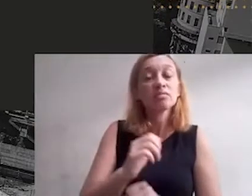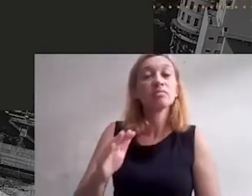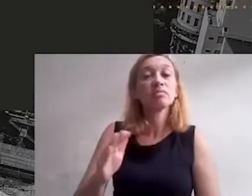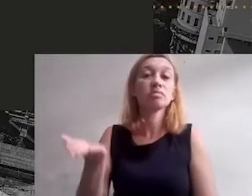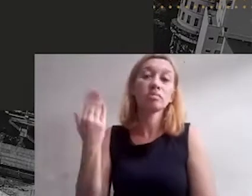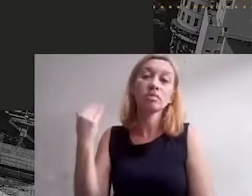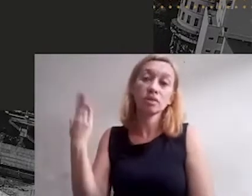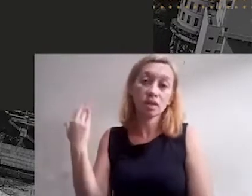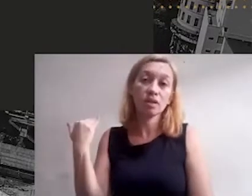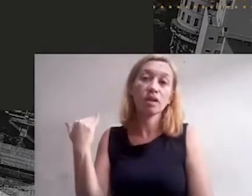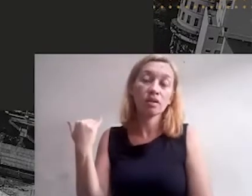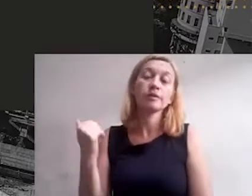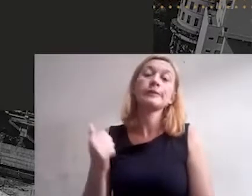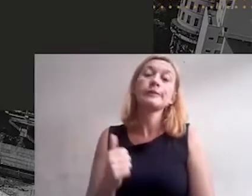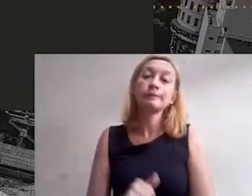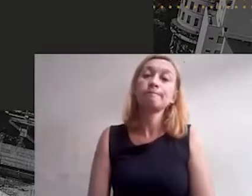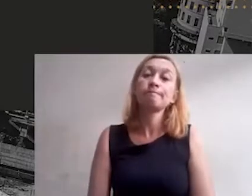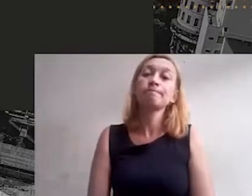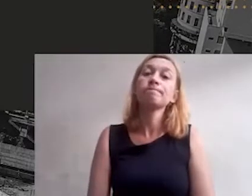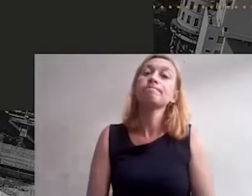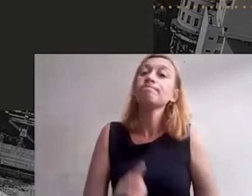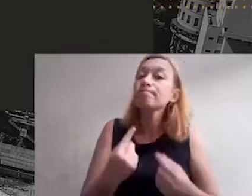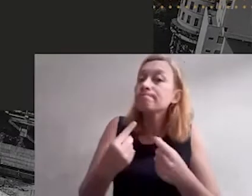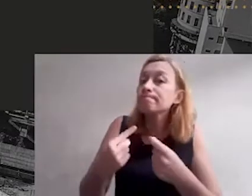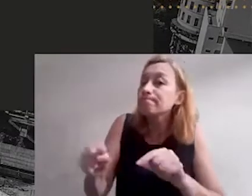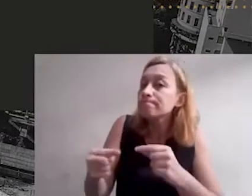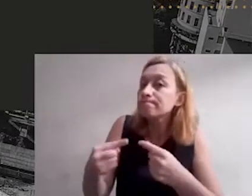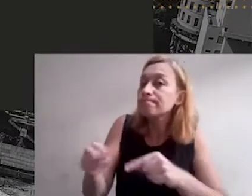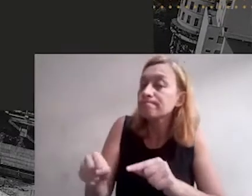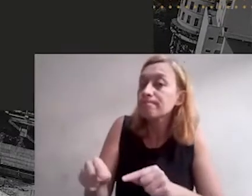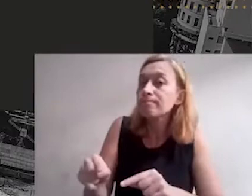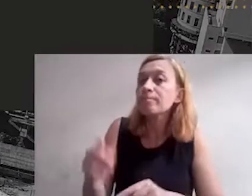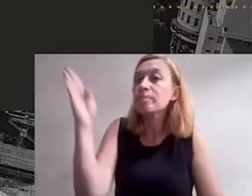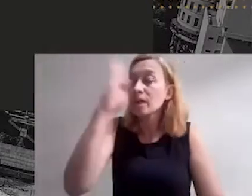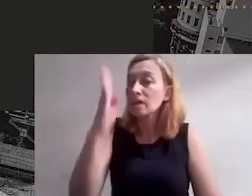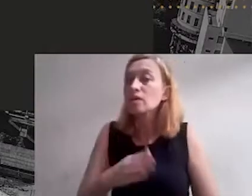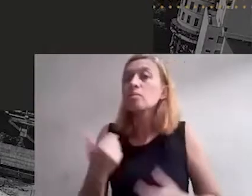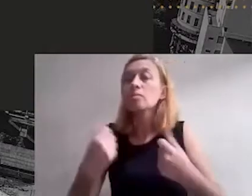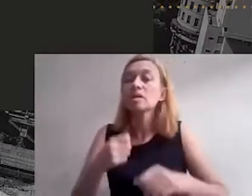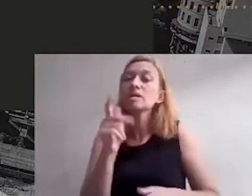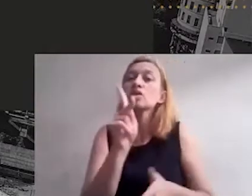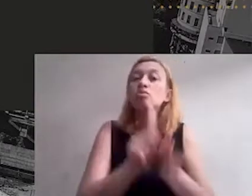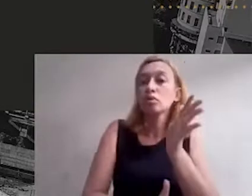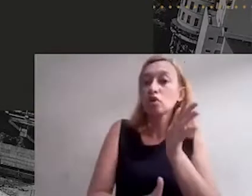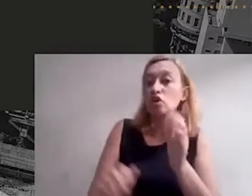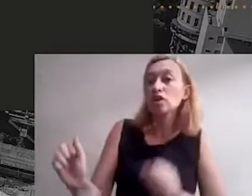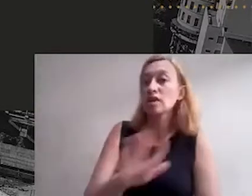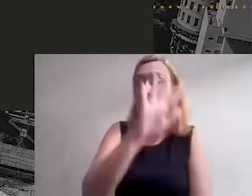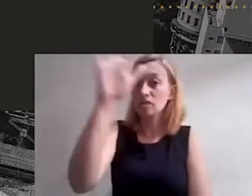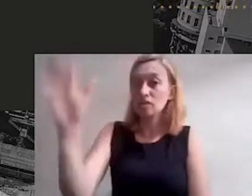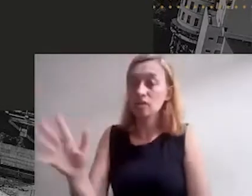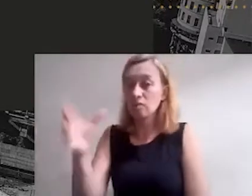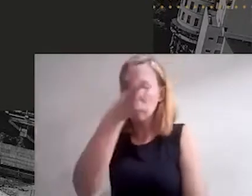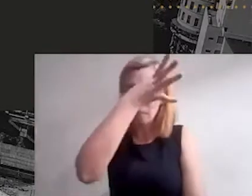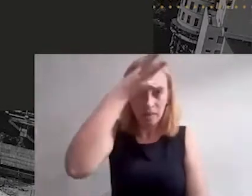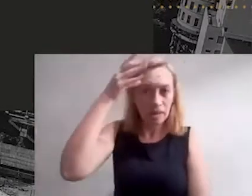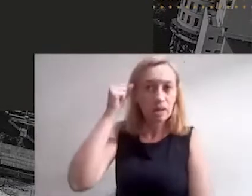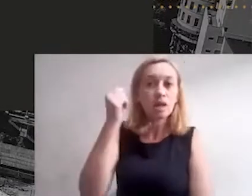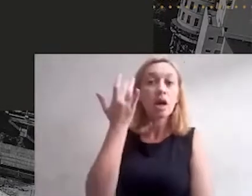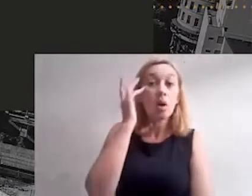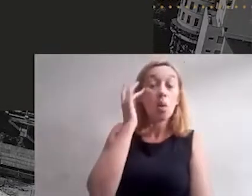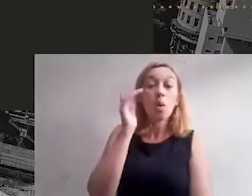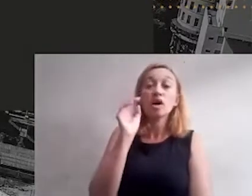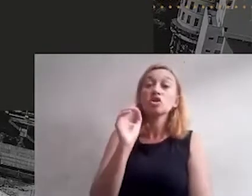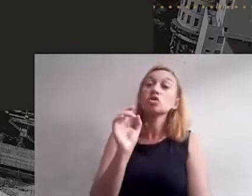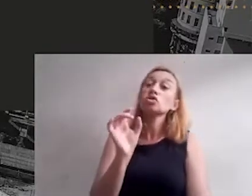fazendo essa provocação. O Brasil precisa de um projeto nacional para a Amazônia. E acho que esse projeto nacional tem que